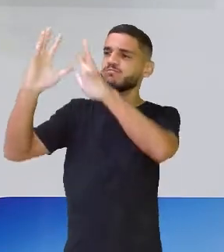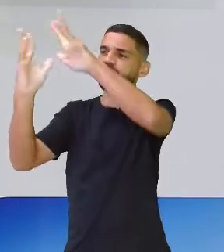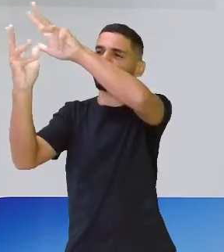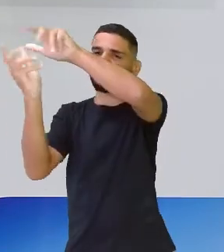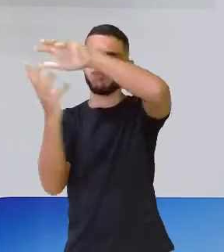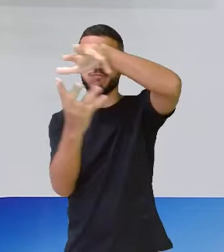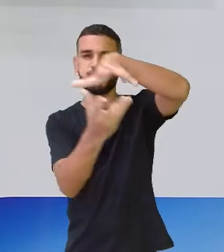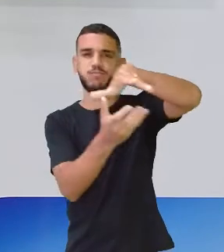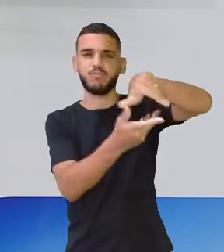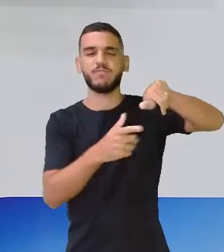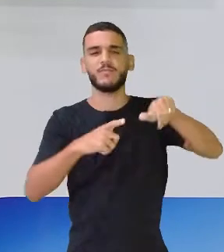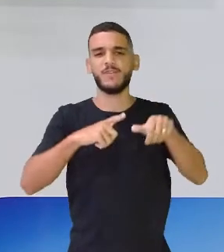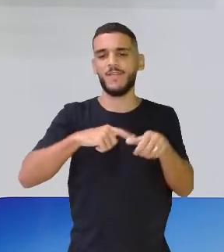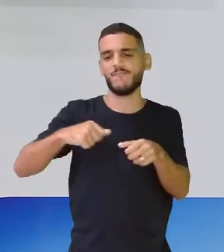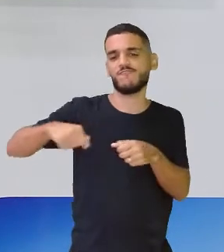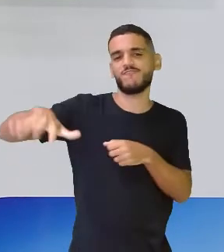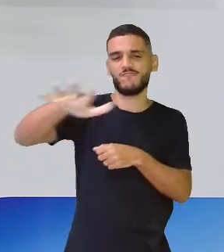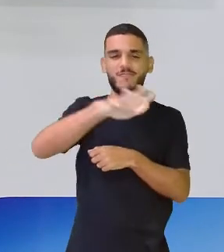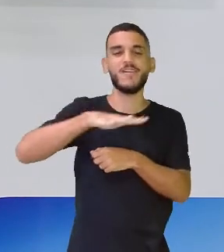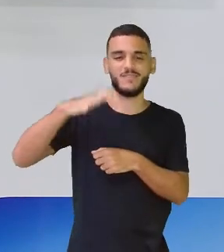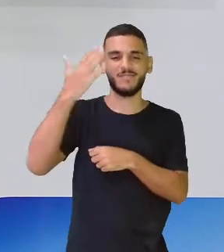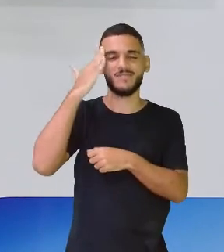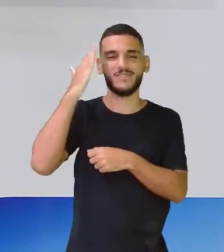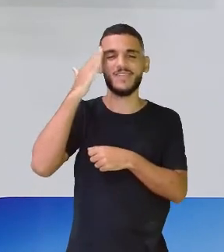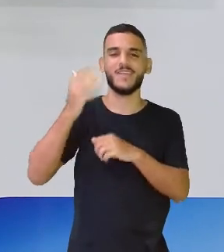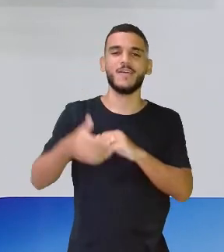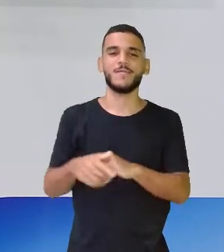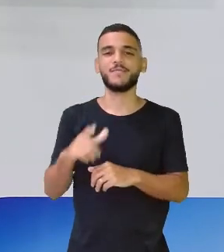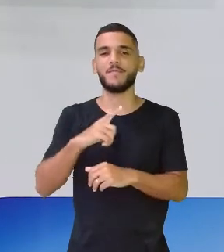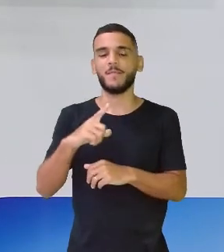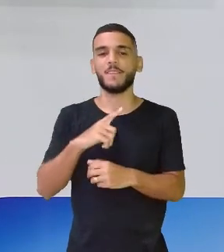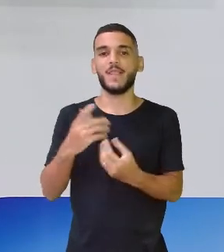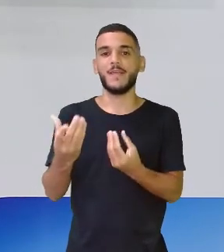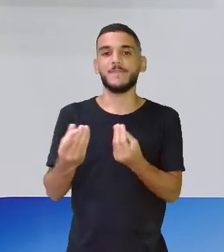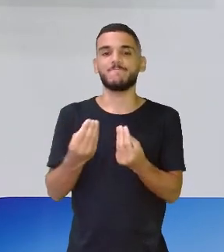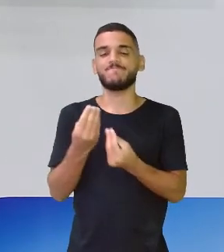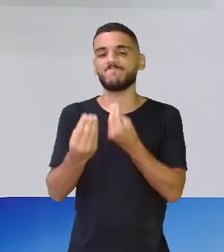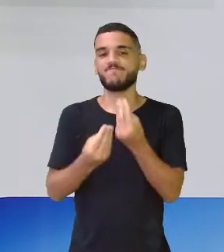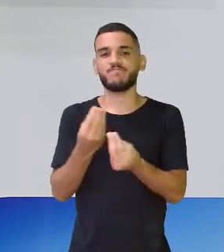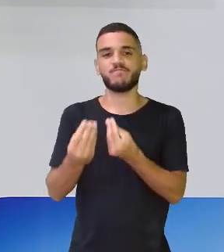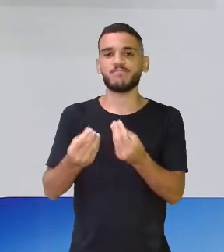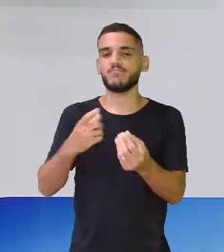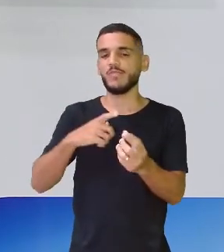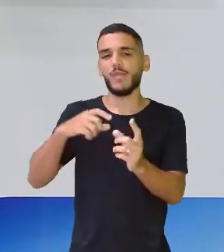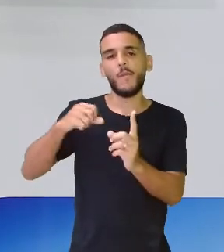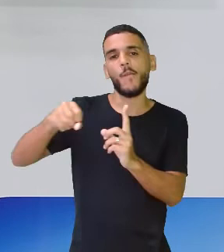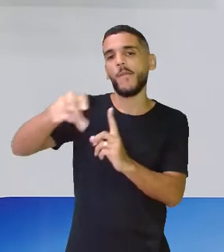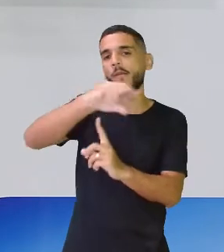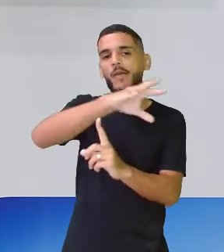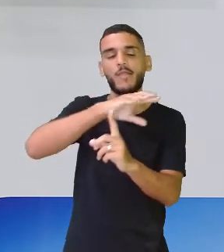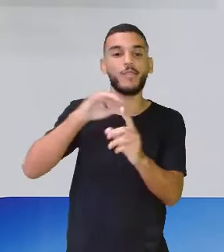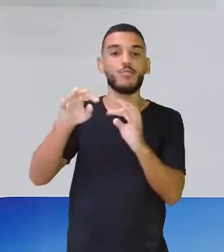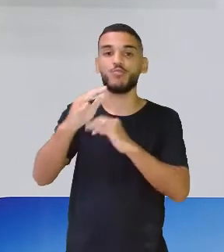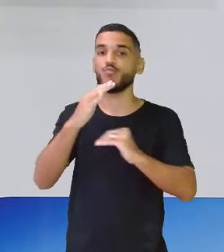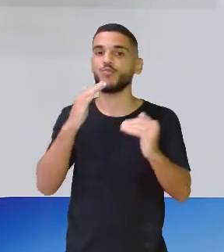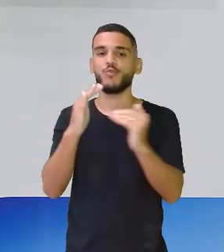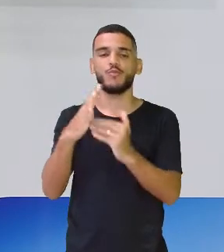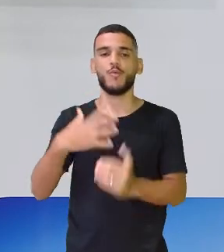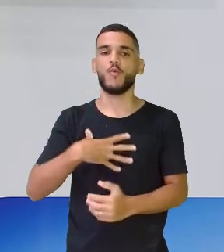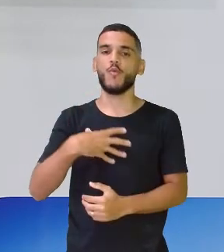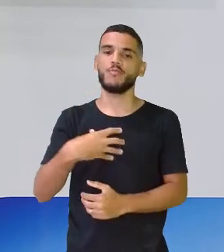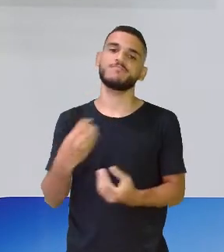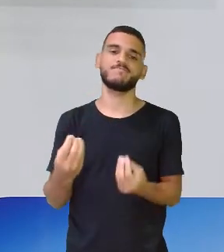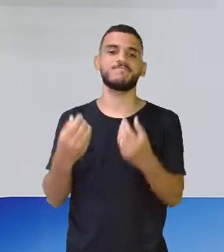tenha vários tipos de conforto, que a gente tenha aparelhos e raio-x, que a gente tenha Wi-Fi. Então, vejam, tudo isso são